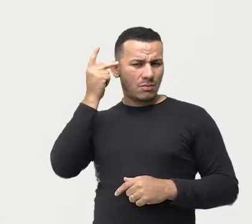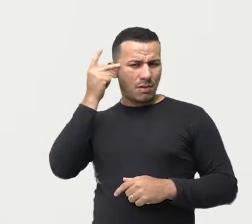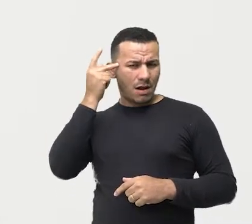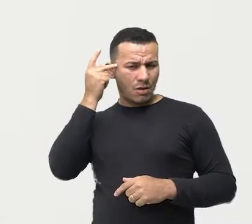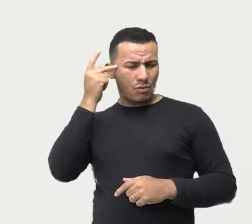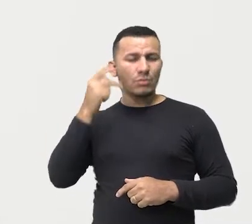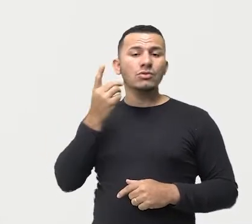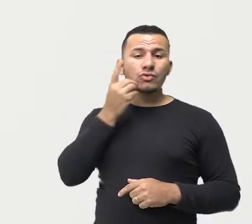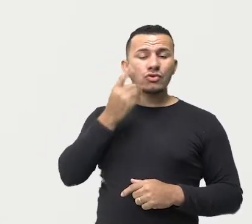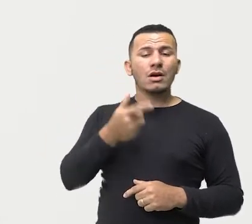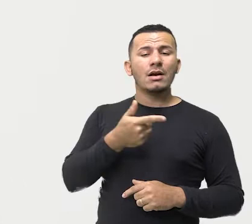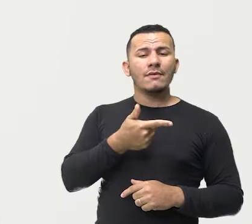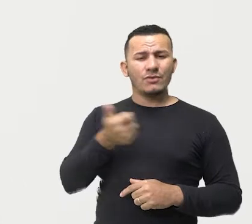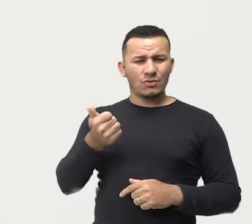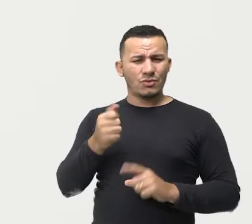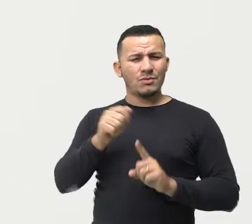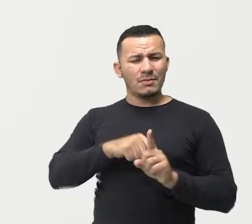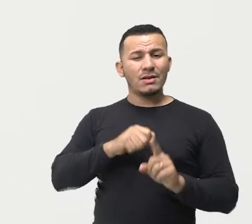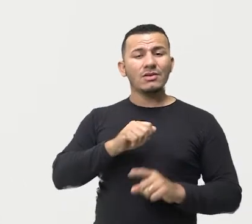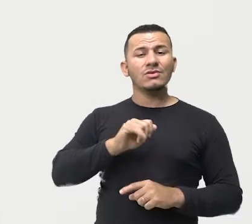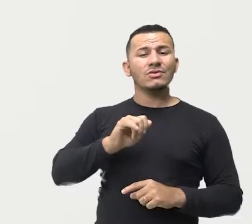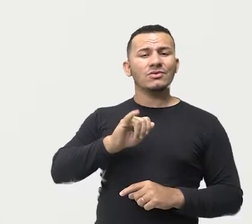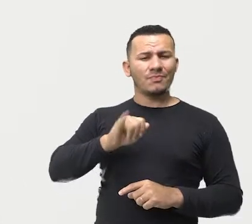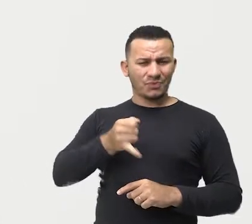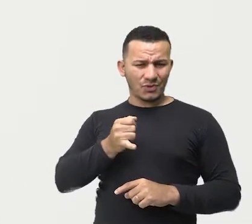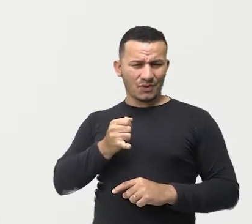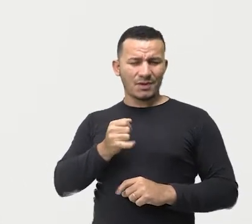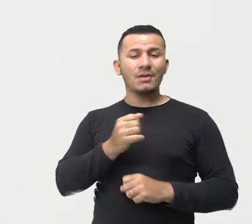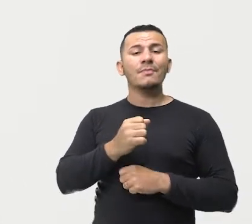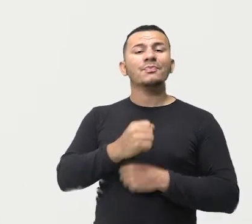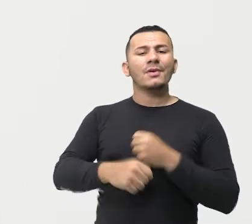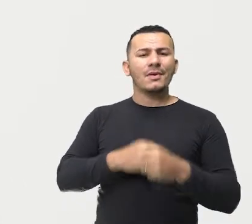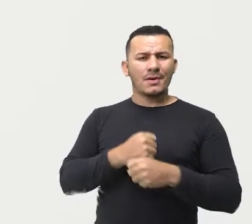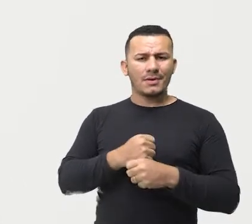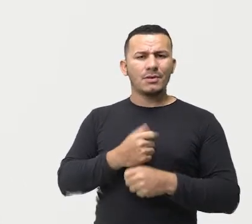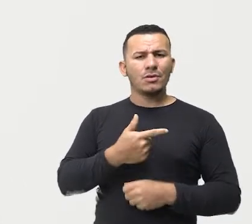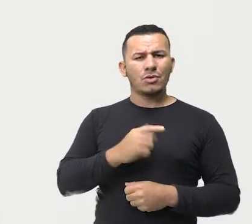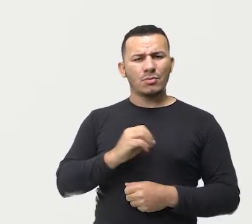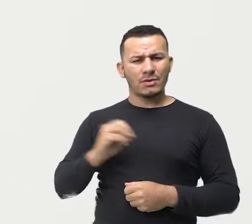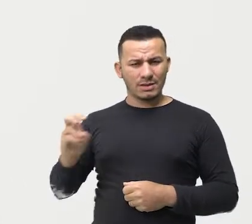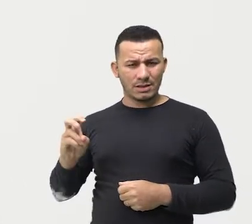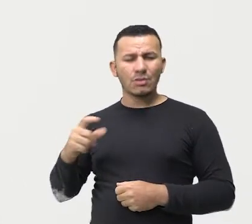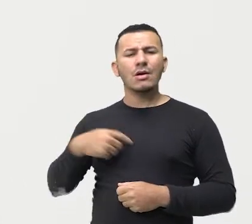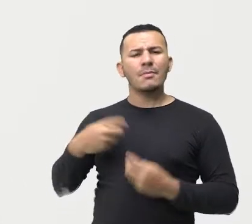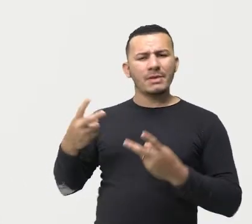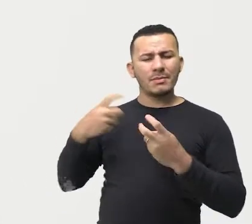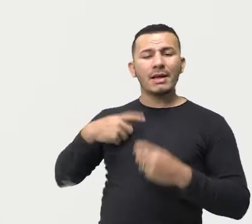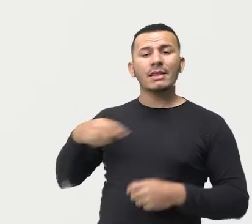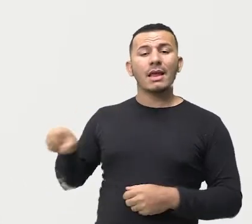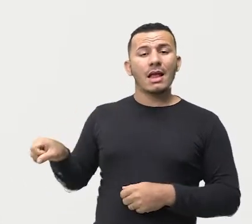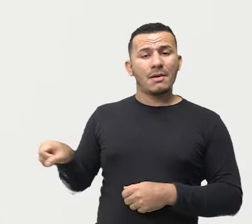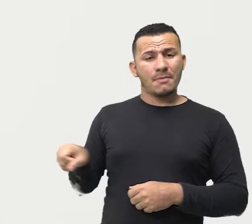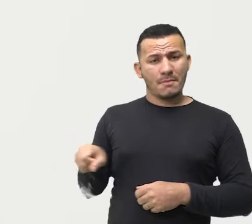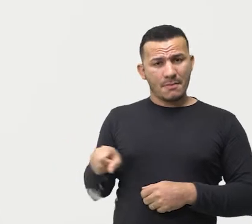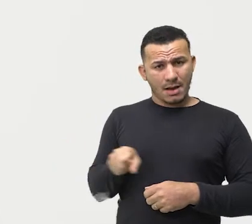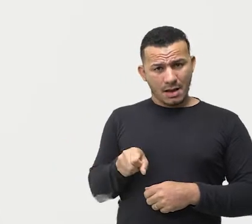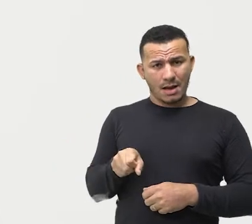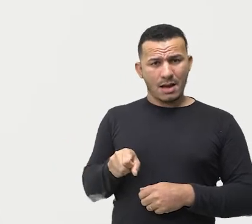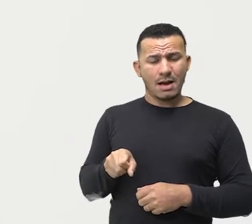no dia vinte e um de Janeiro de2005 detectamos que a mala de viagem